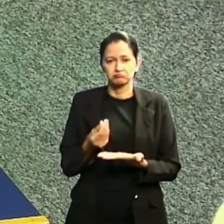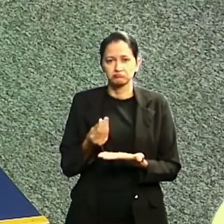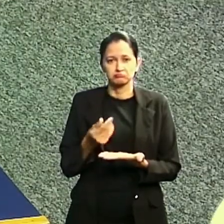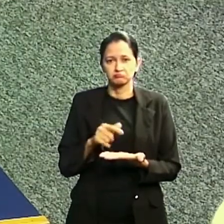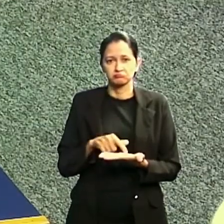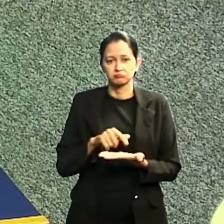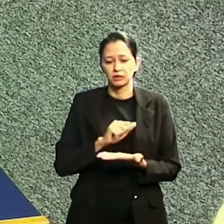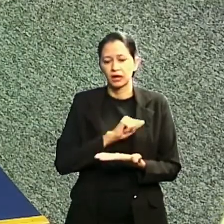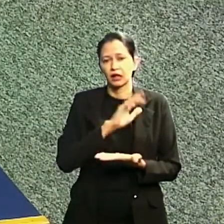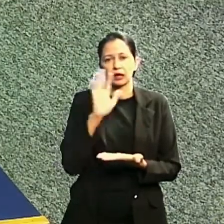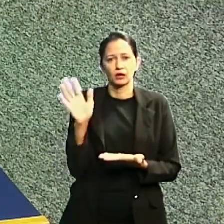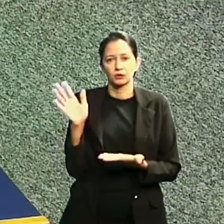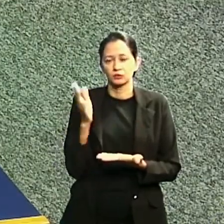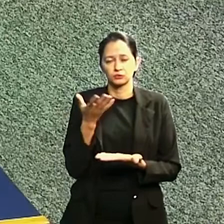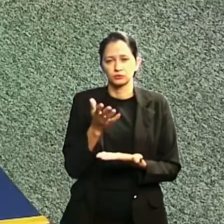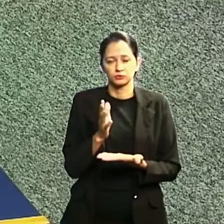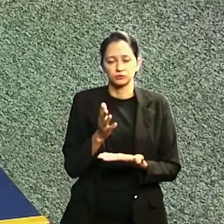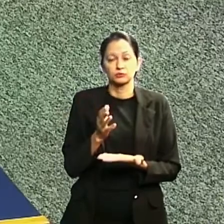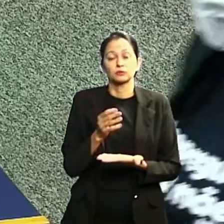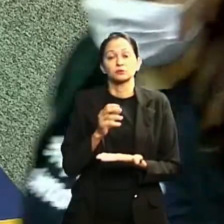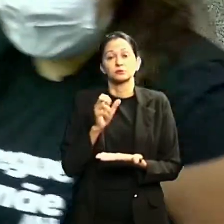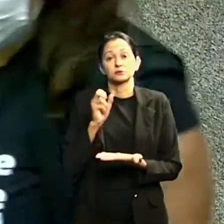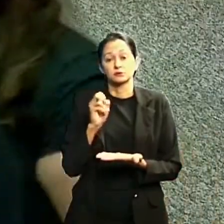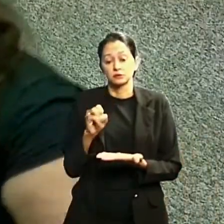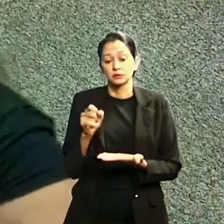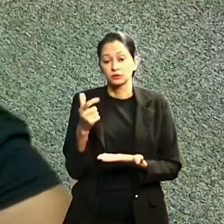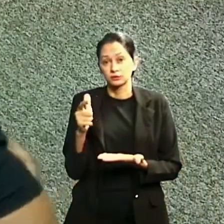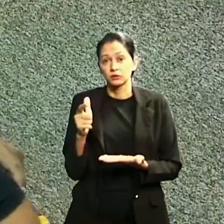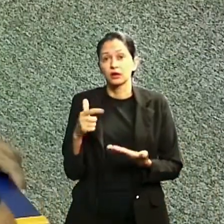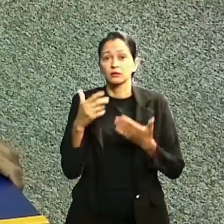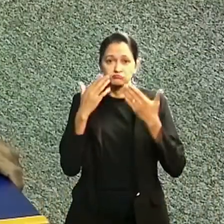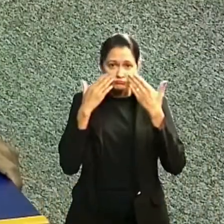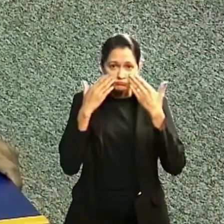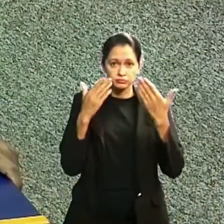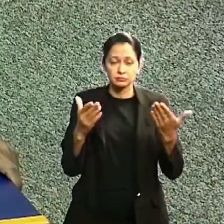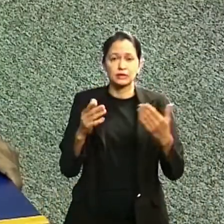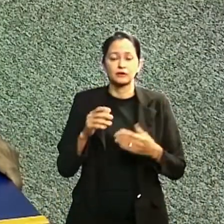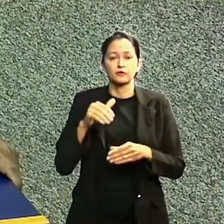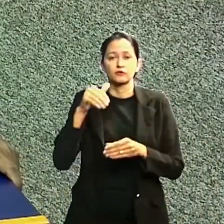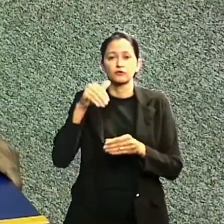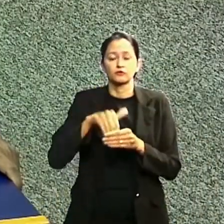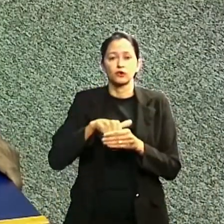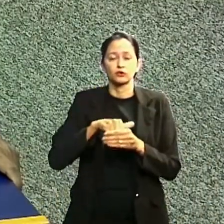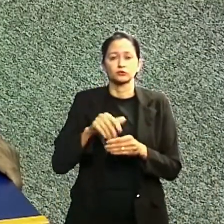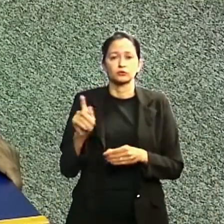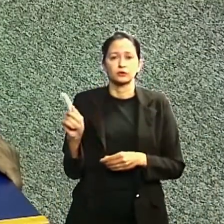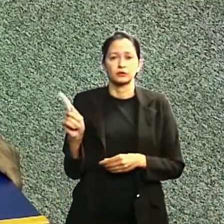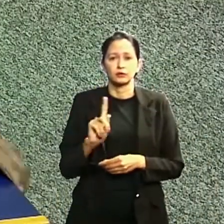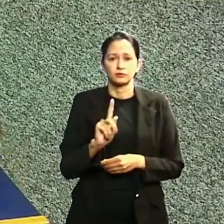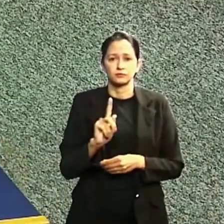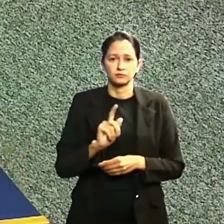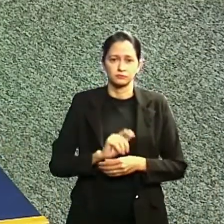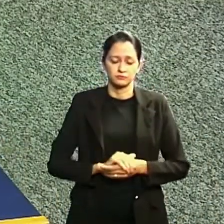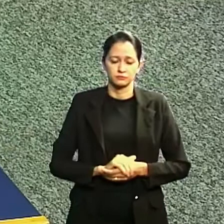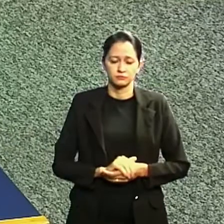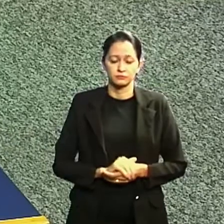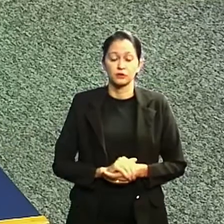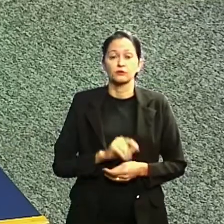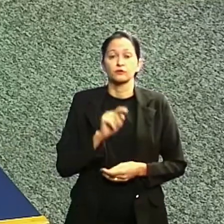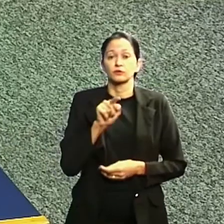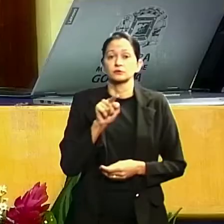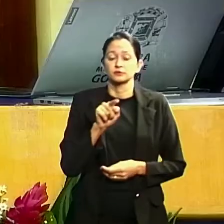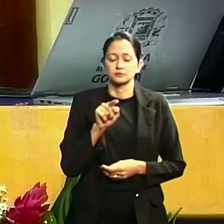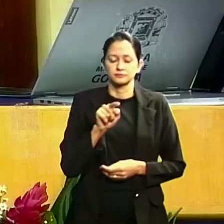aqui para estar fazendo essa votação. Mas caso não tenha, que registre que o meu voto, por gentileza, votação, votando não. É que